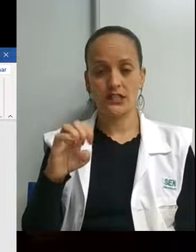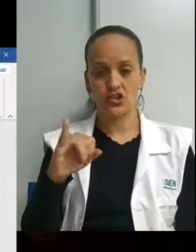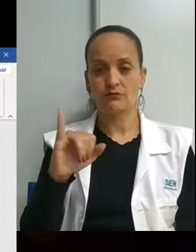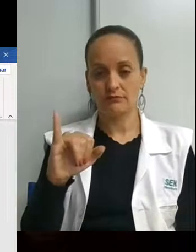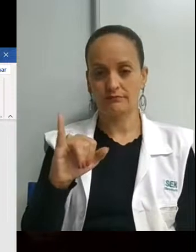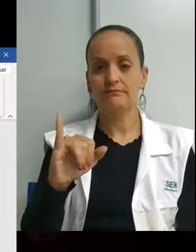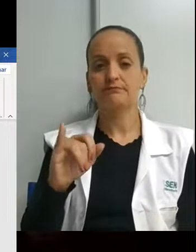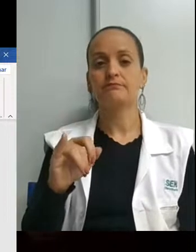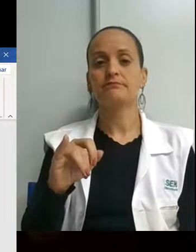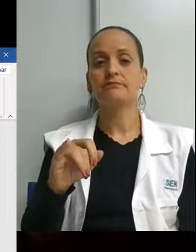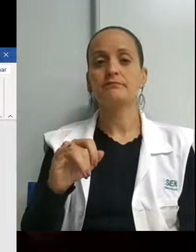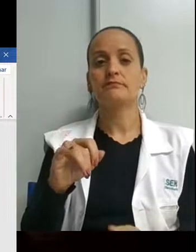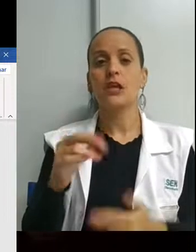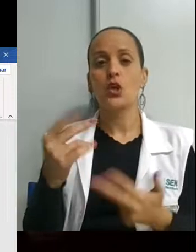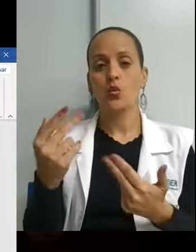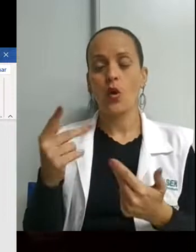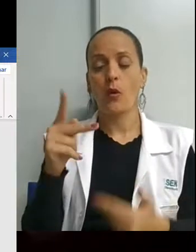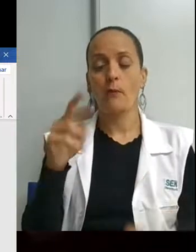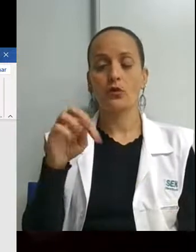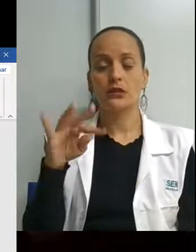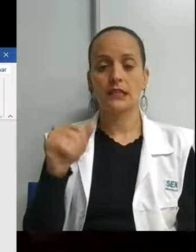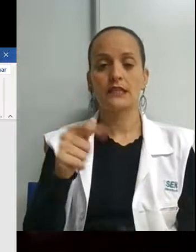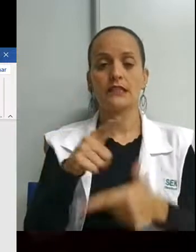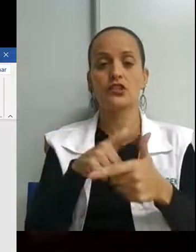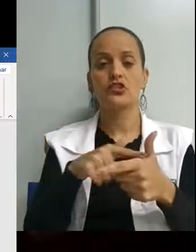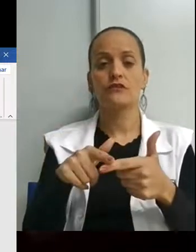pelo quê? Pela tensão,